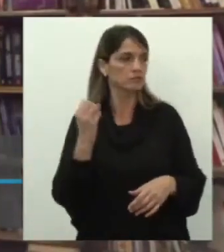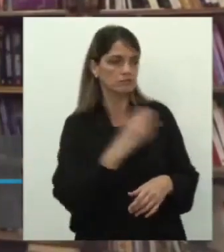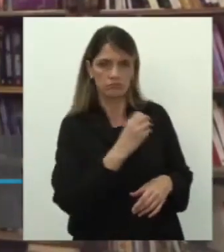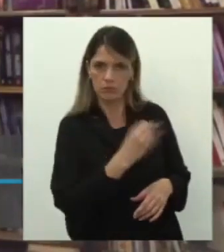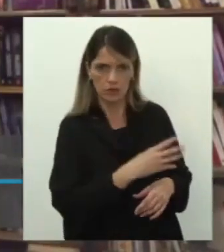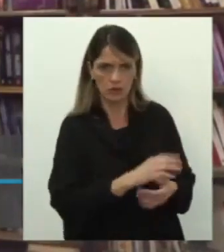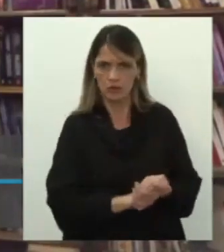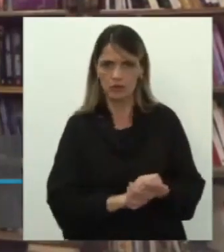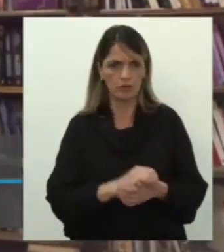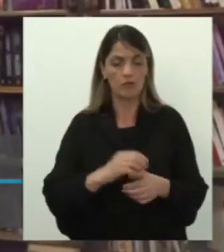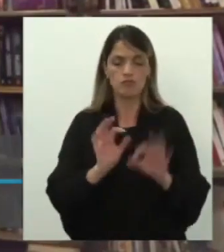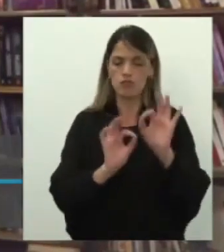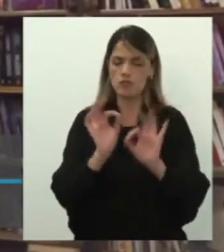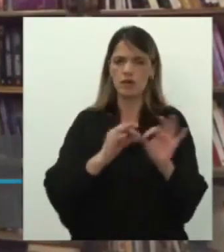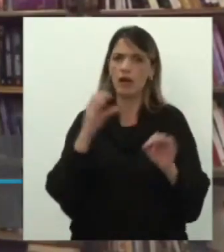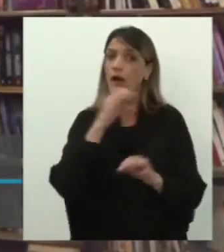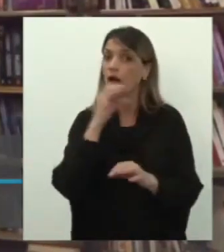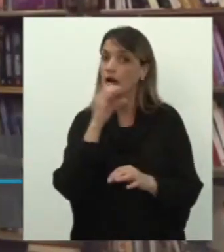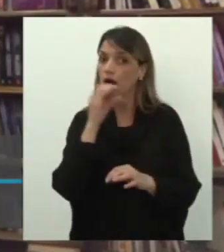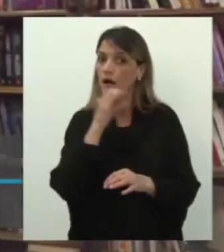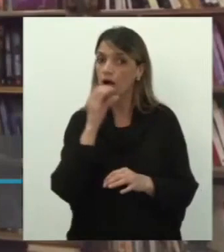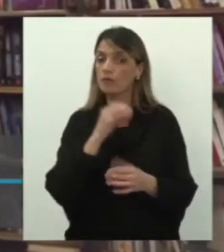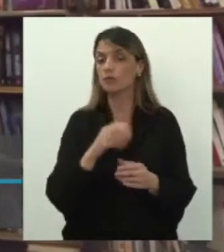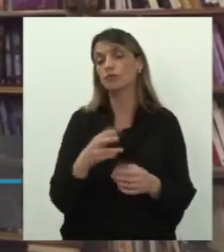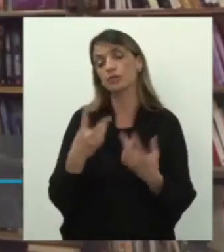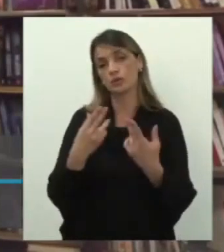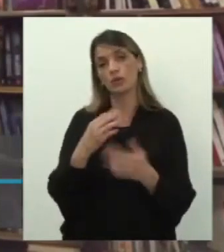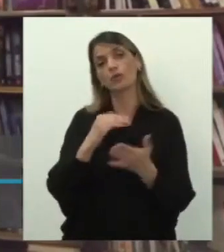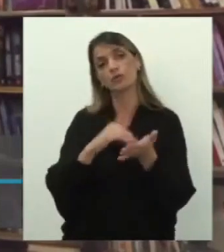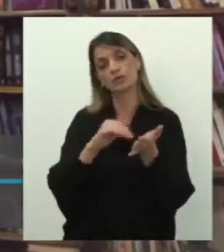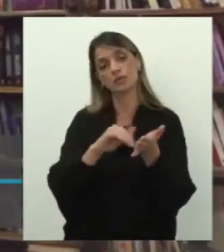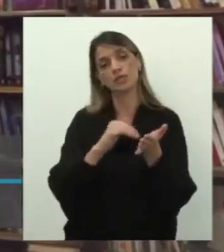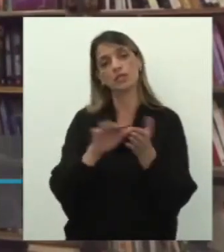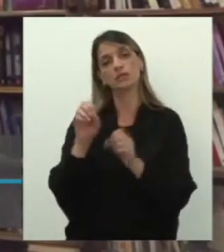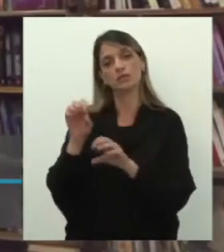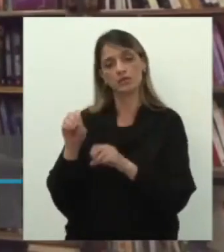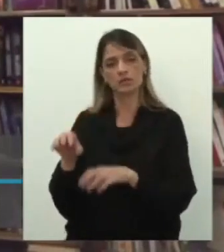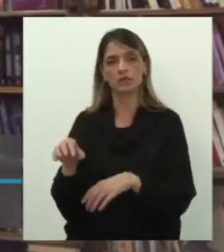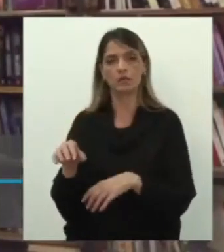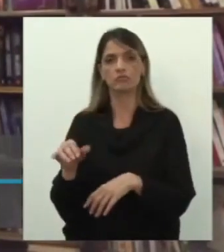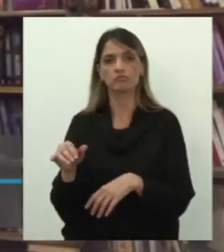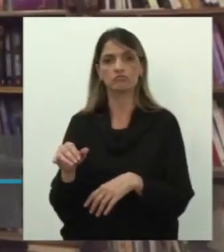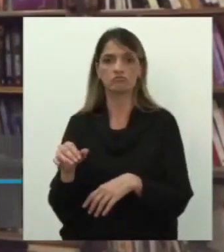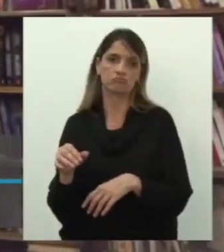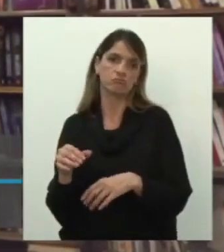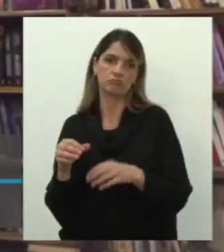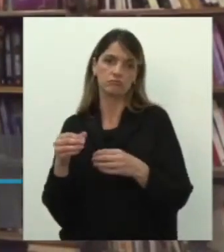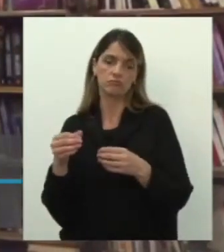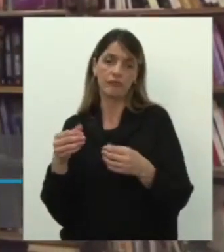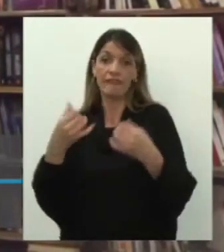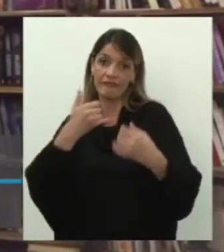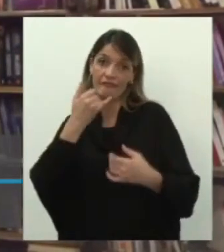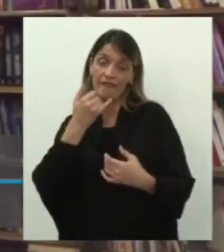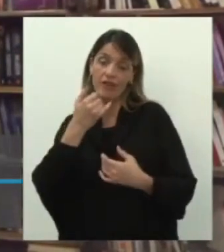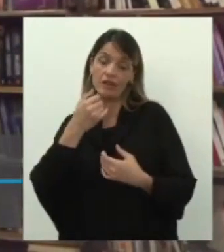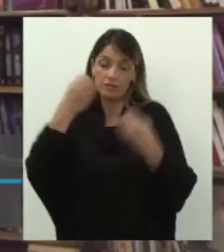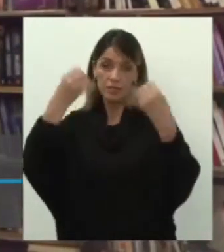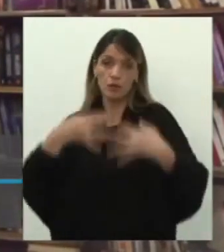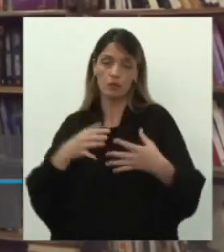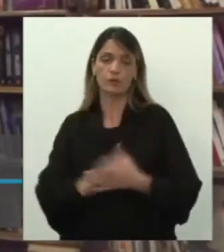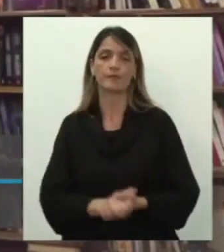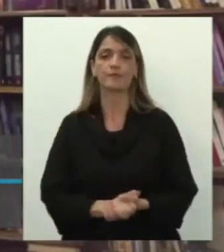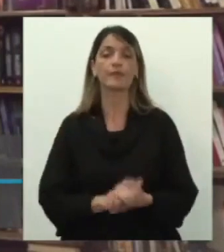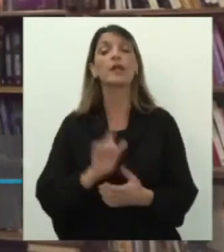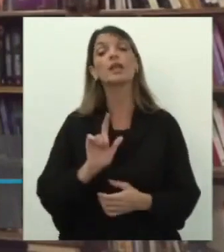embora. Então, tudo muito organizado, como orientou a Secretaria de Educação. Uma vez feito isso, os pais, com os nossos e-mails, passaram a